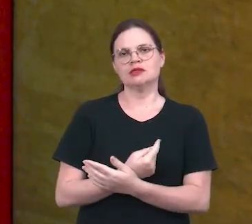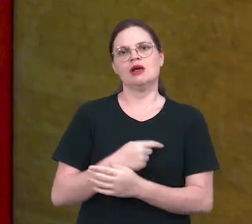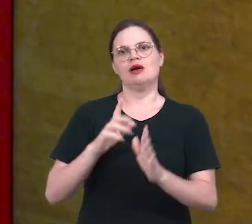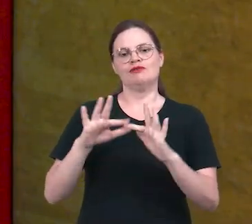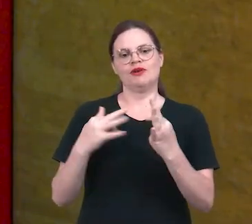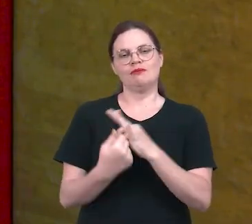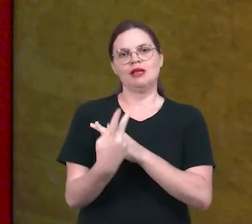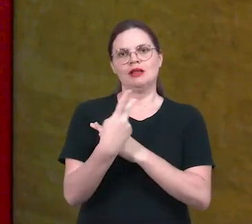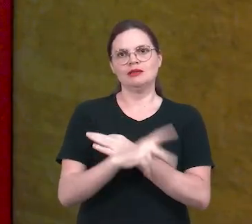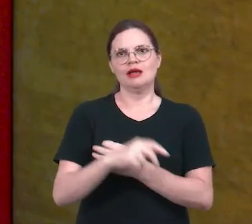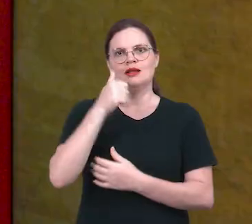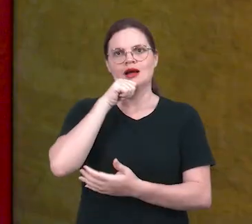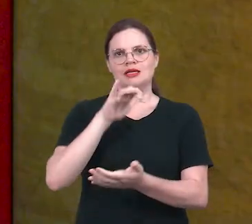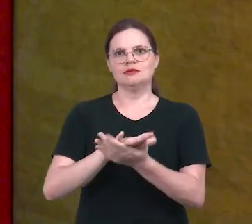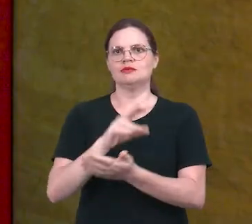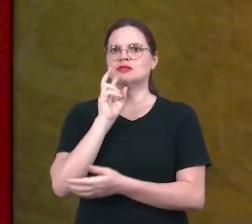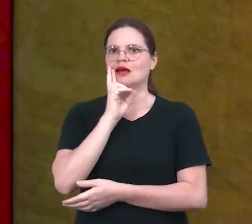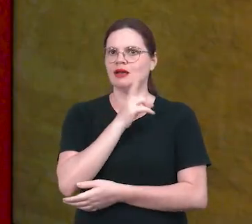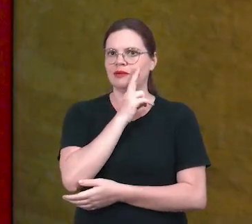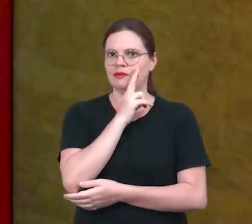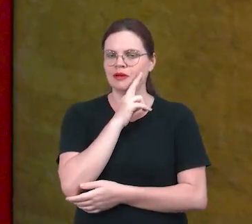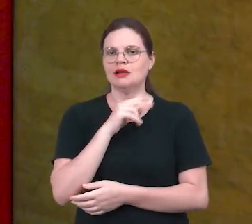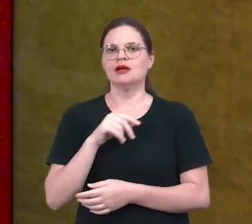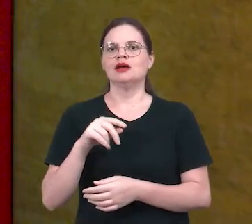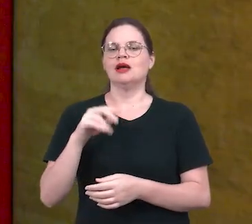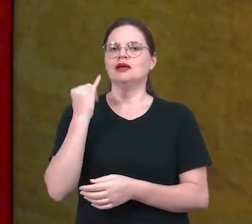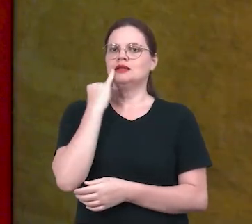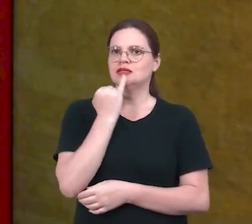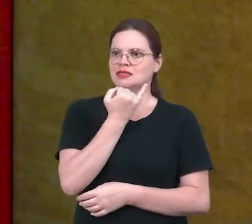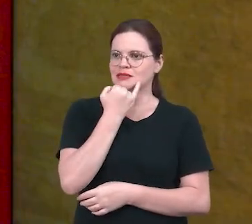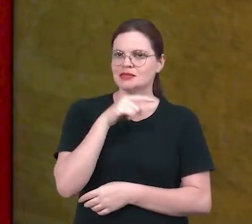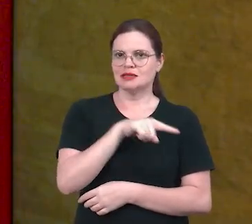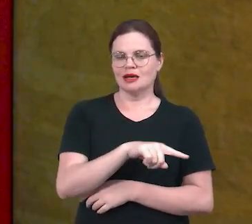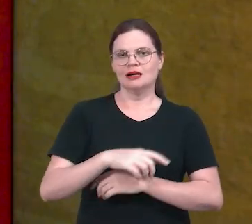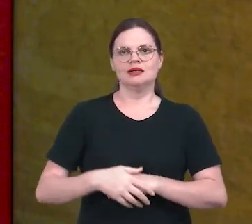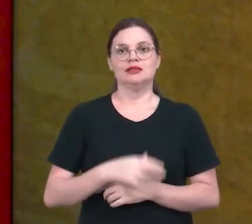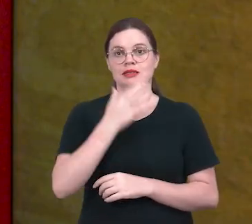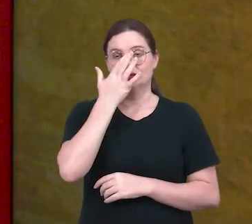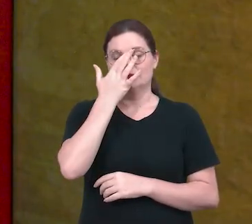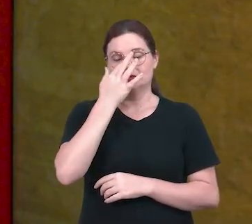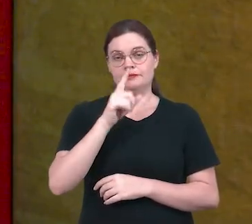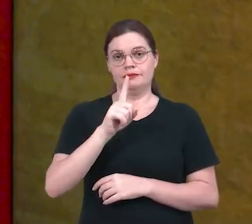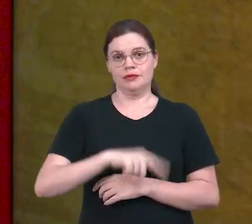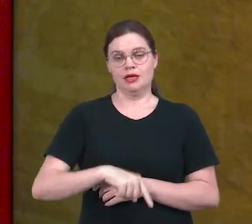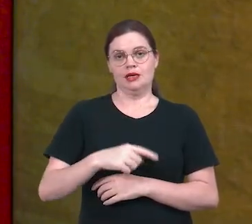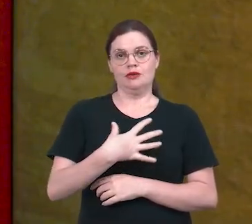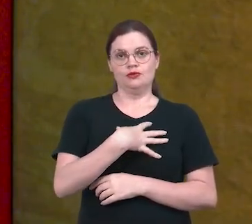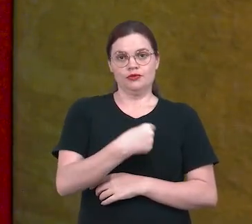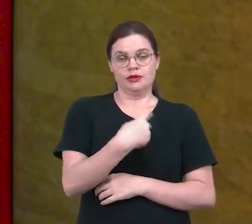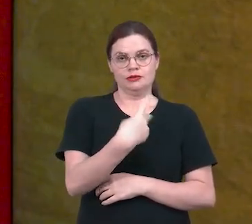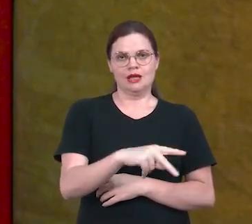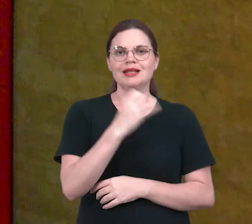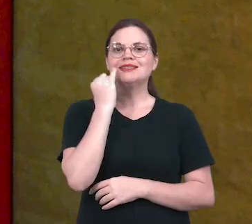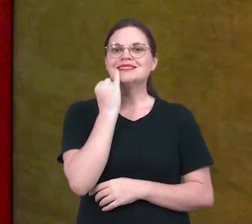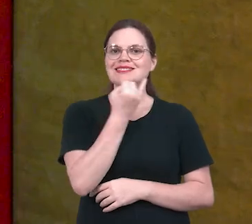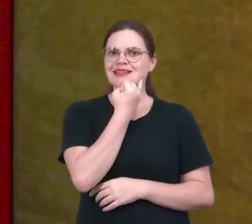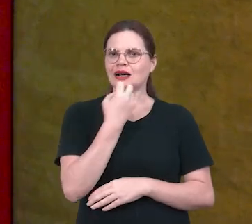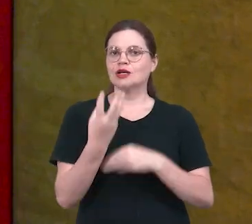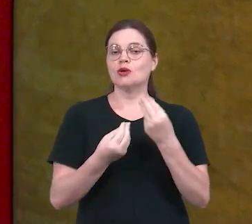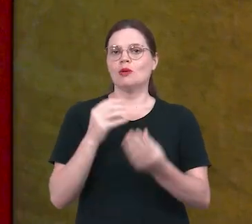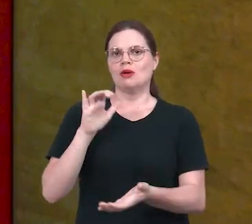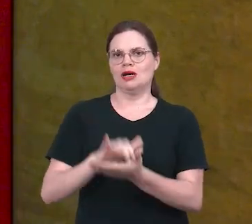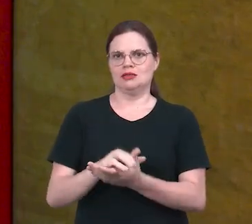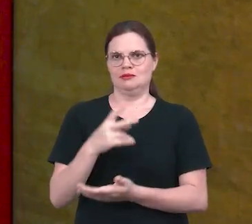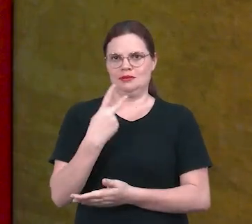Rebeca, esse lar que foi instituído por Deus e que vai dando sequência. E quem estará trazendo